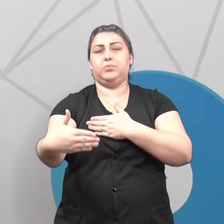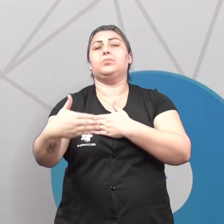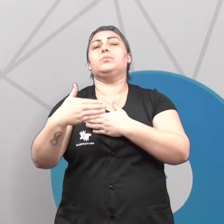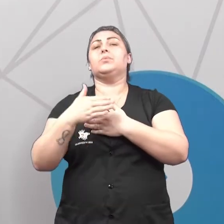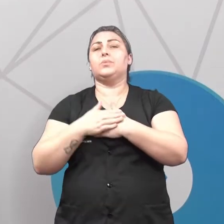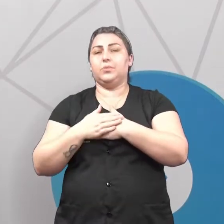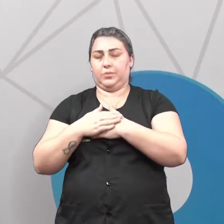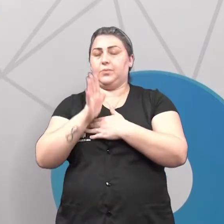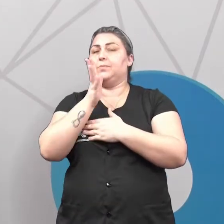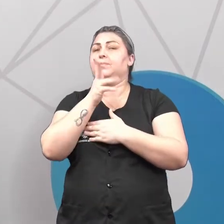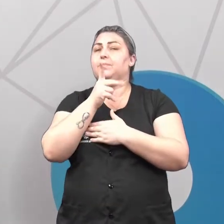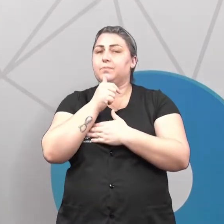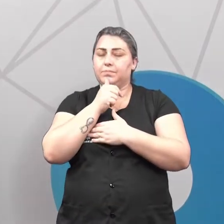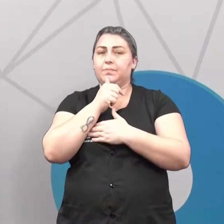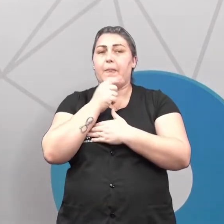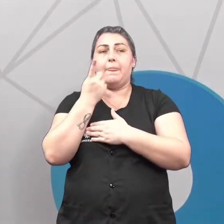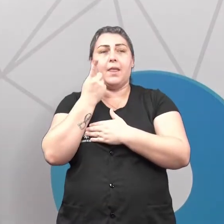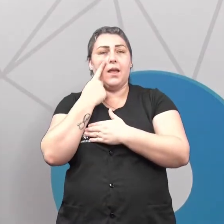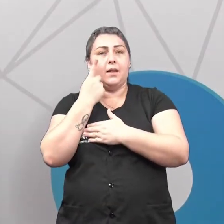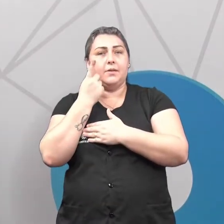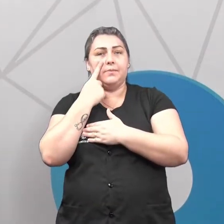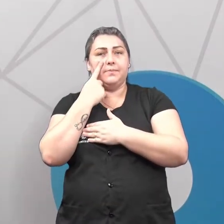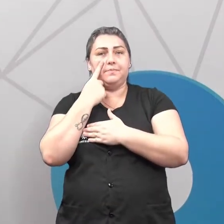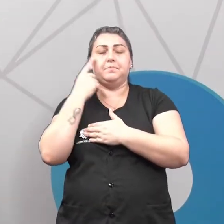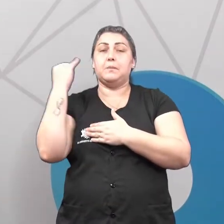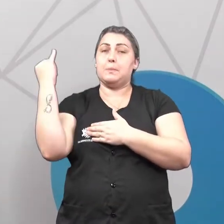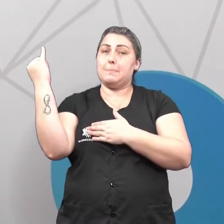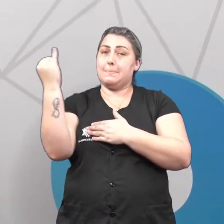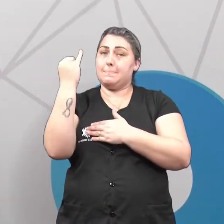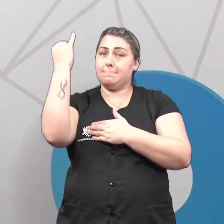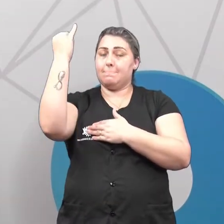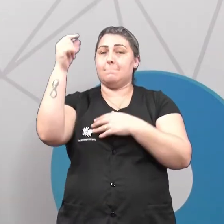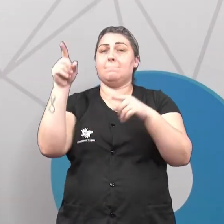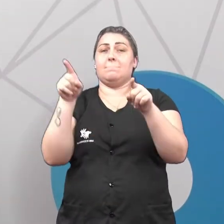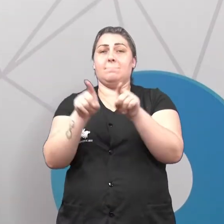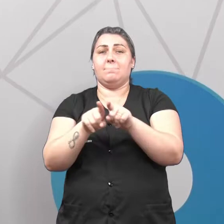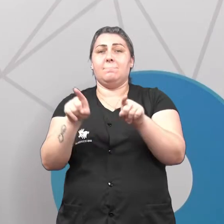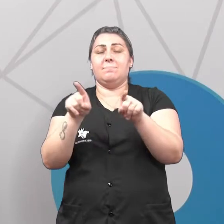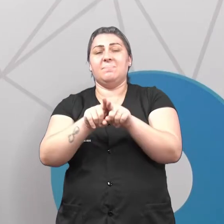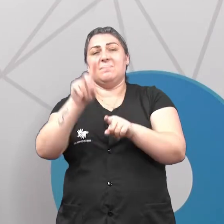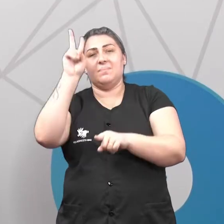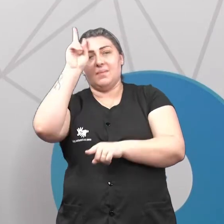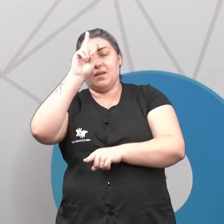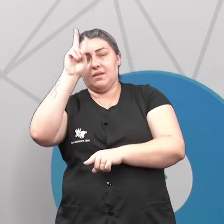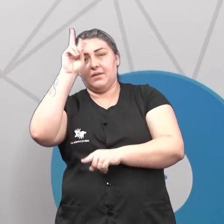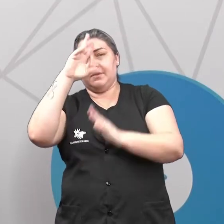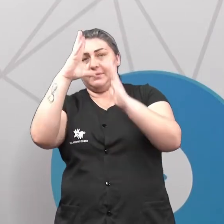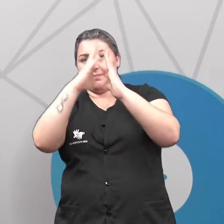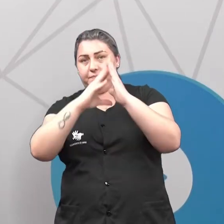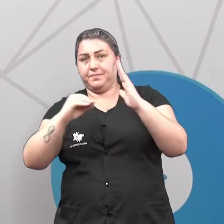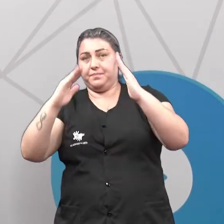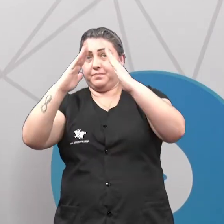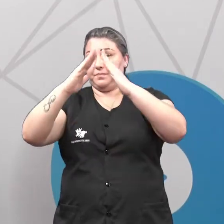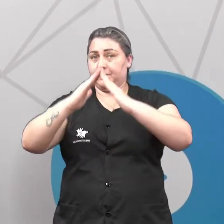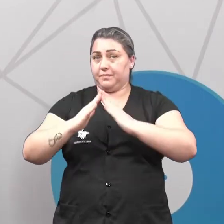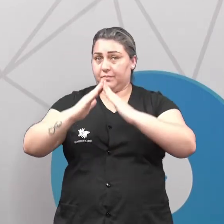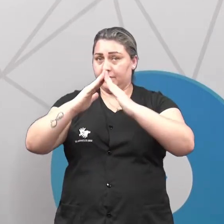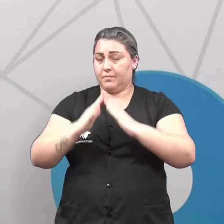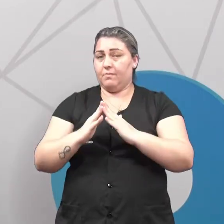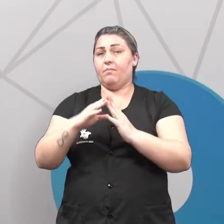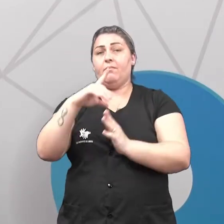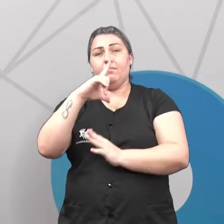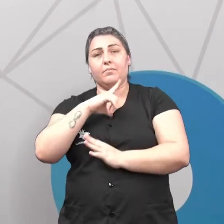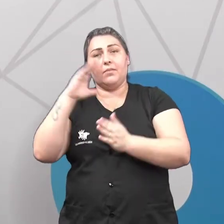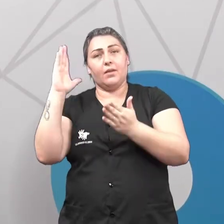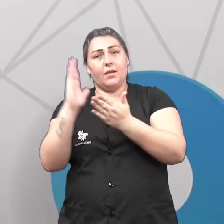e muitos anos. Olha só, é interessante também lembrarmos que esse modelo de colonização, eles vão